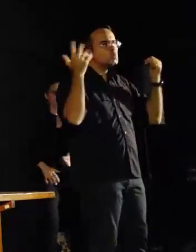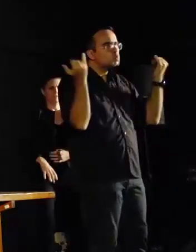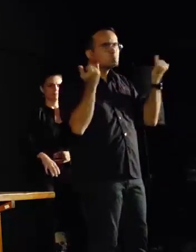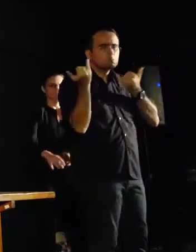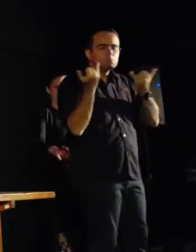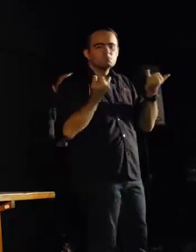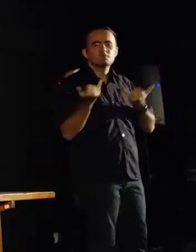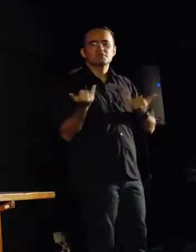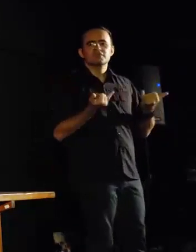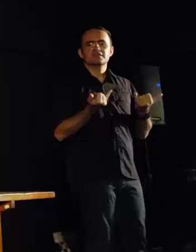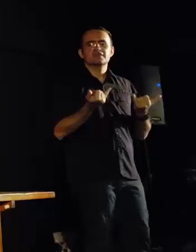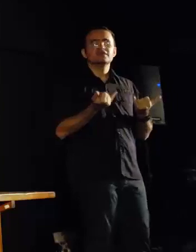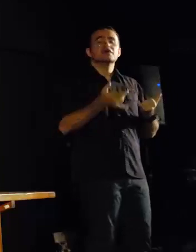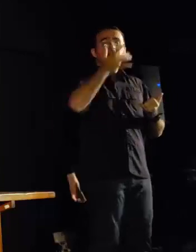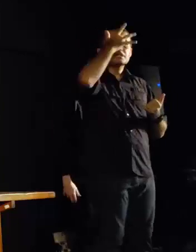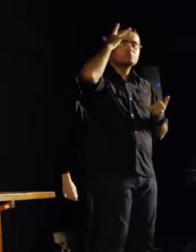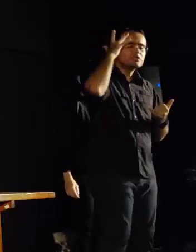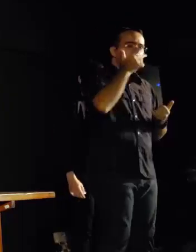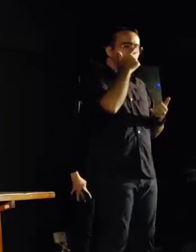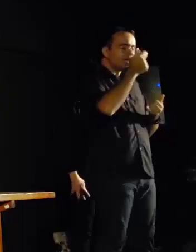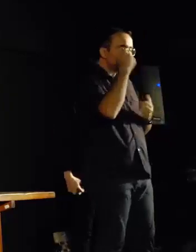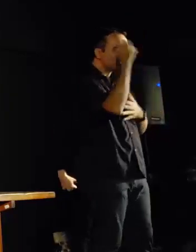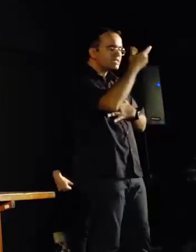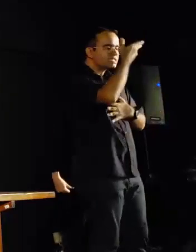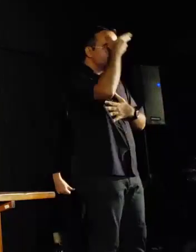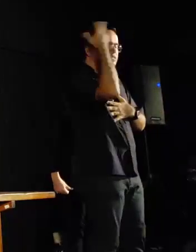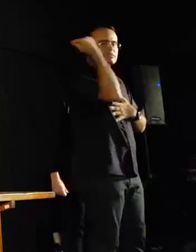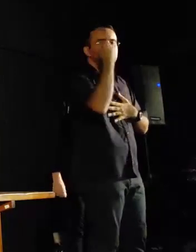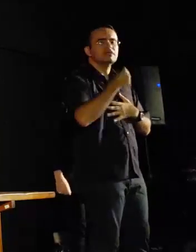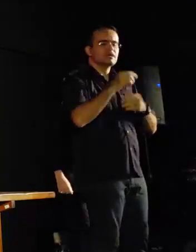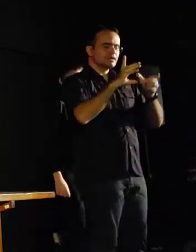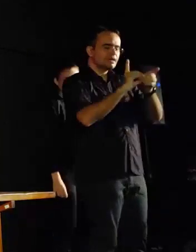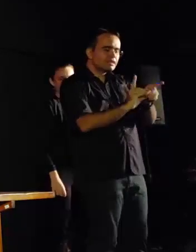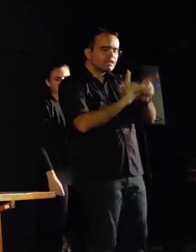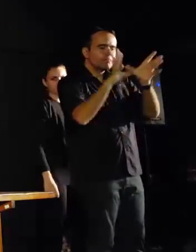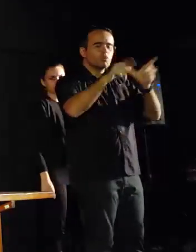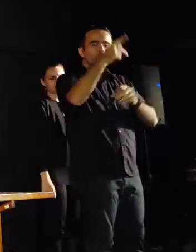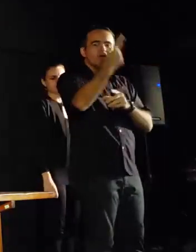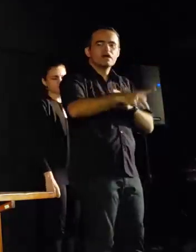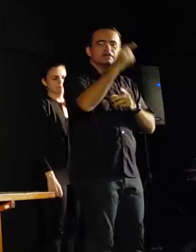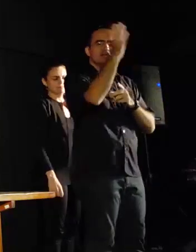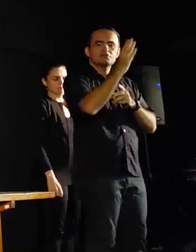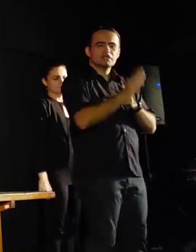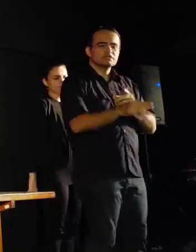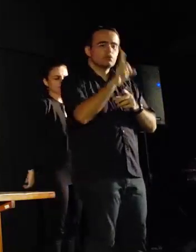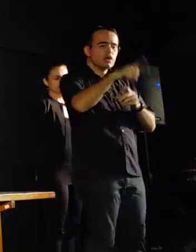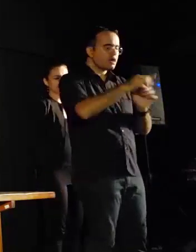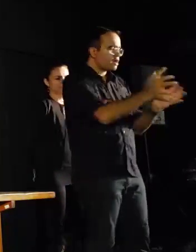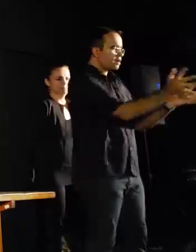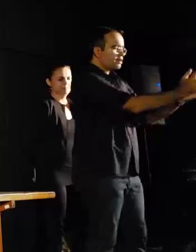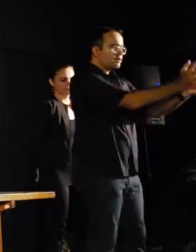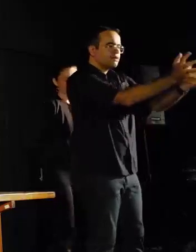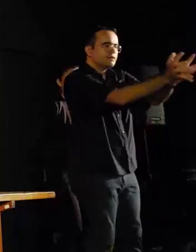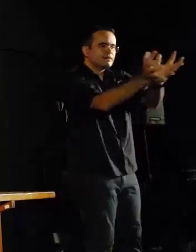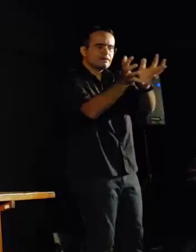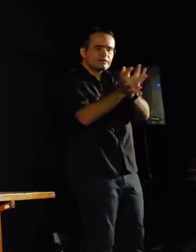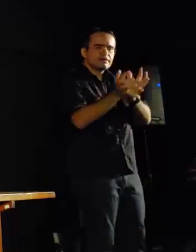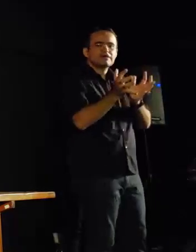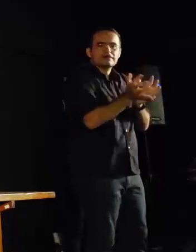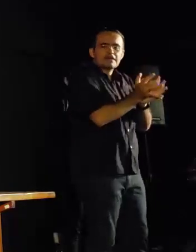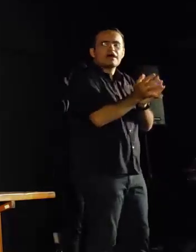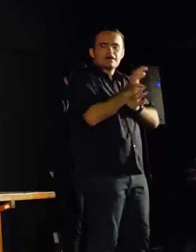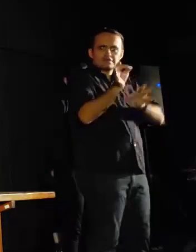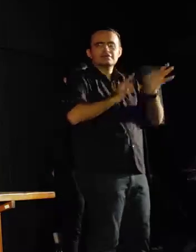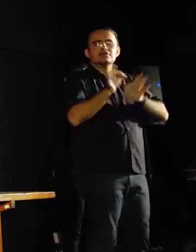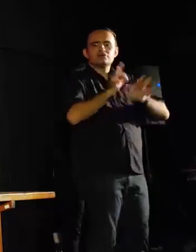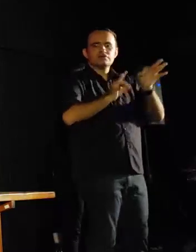Quer dizer, você tinha esquecido que democracia no Brasil é uma instituição de classe. Ela